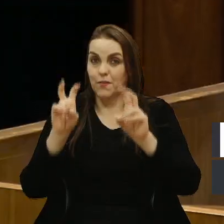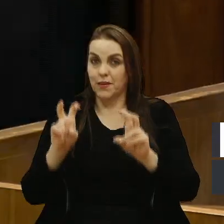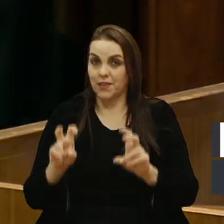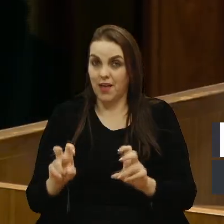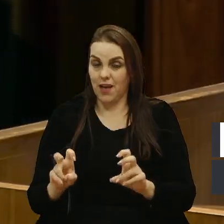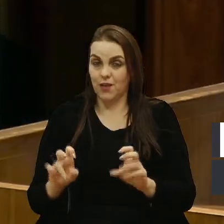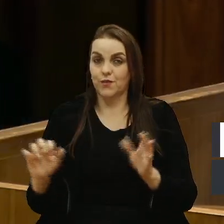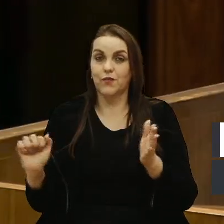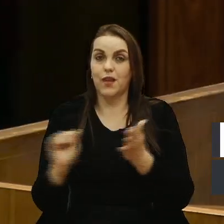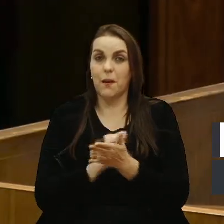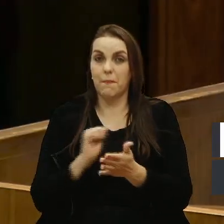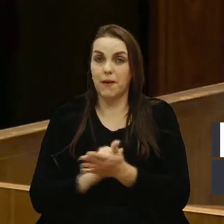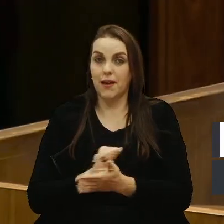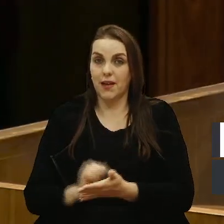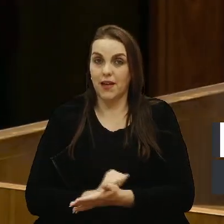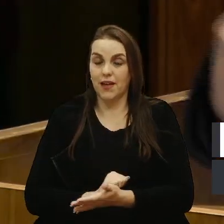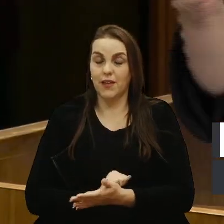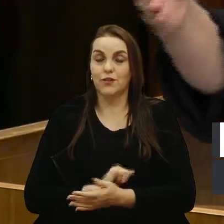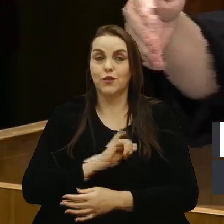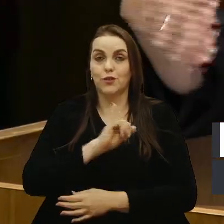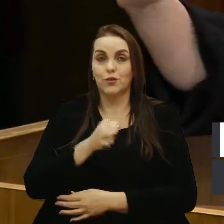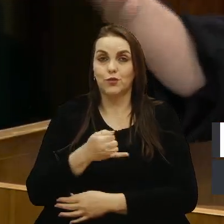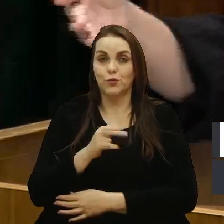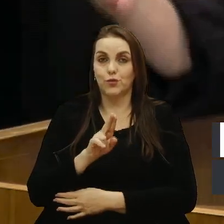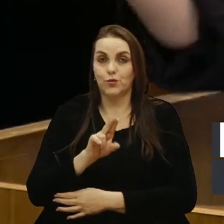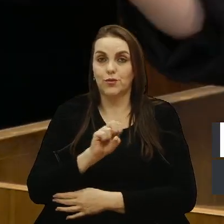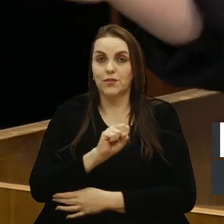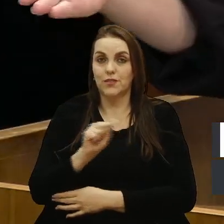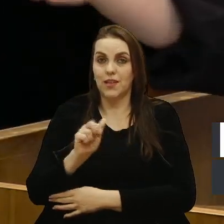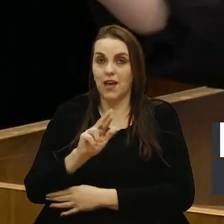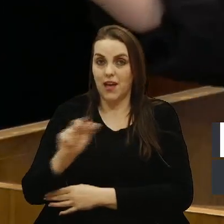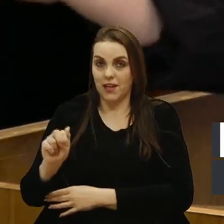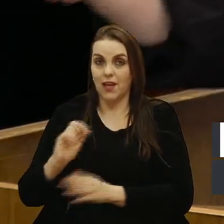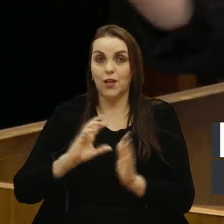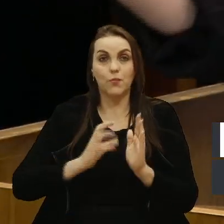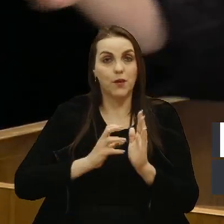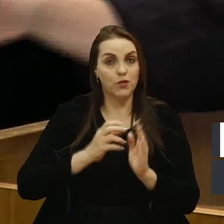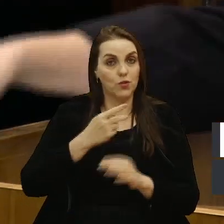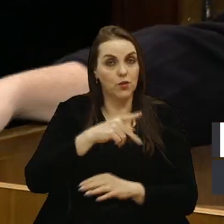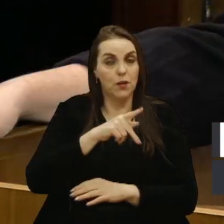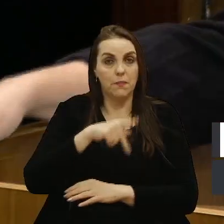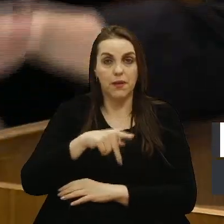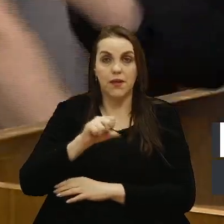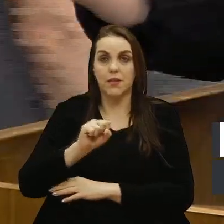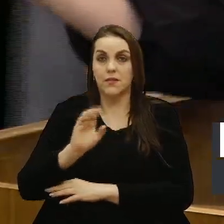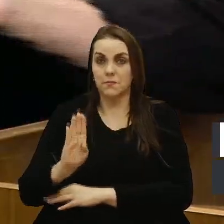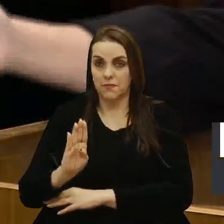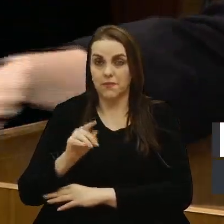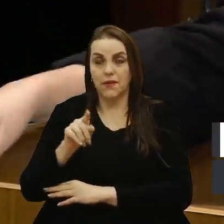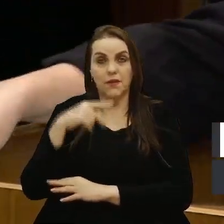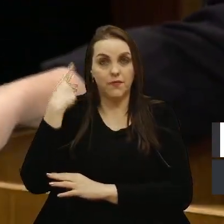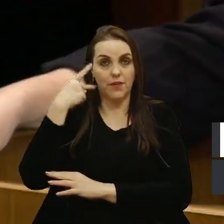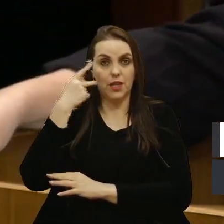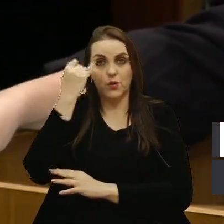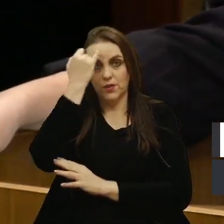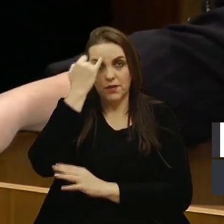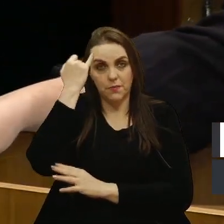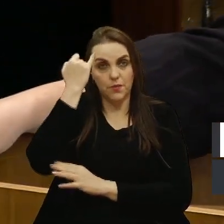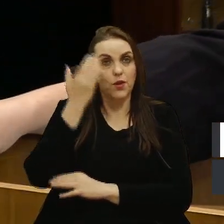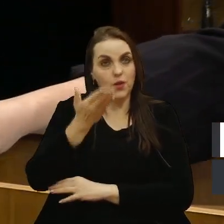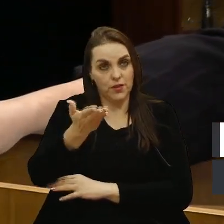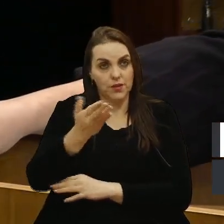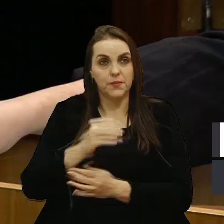foram apagados, inclusive a Jussara, né, que até de um outro partido, é do PSB, né, junto com do vereador D'Ambrosi, enfim,